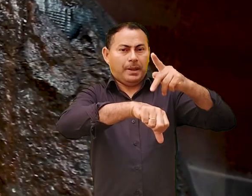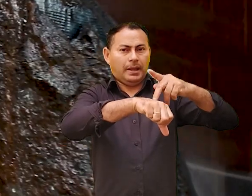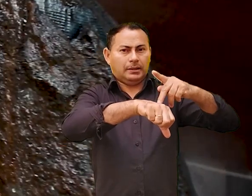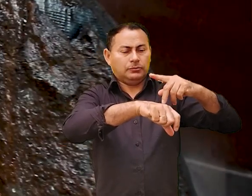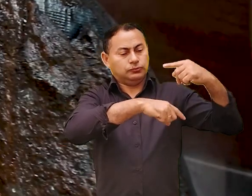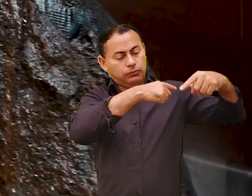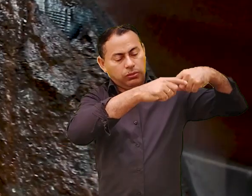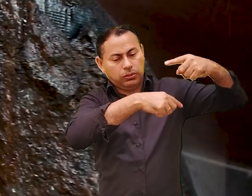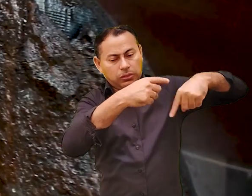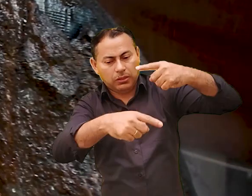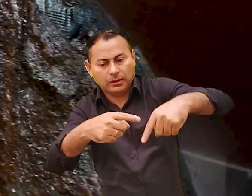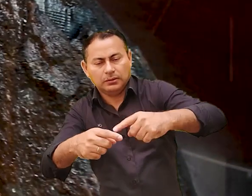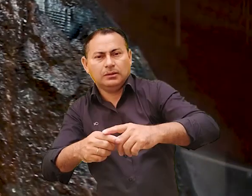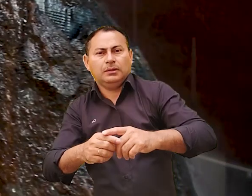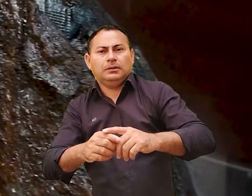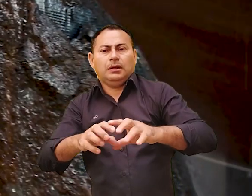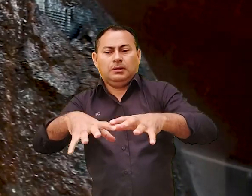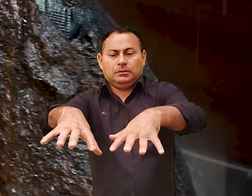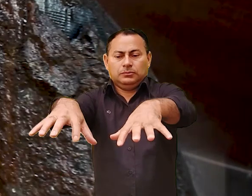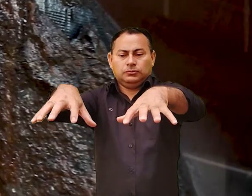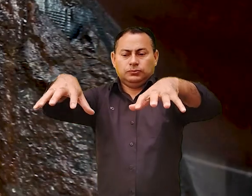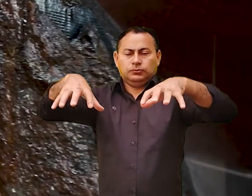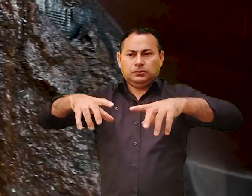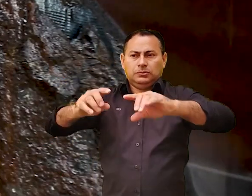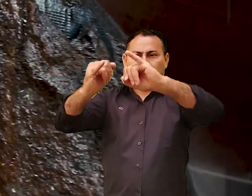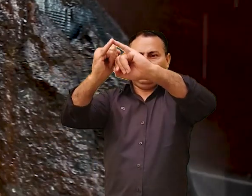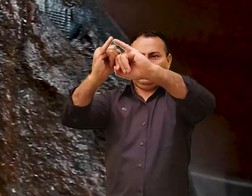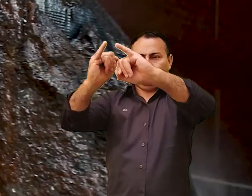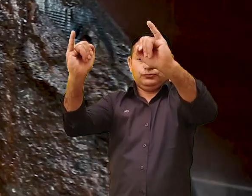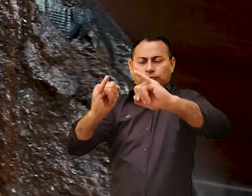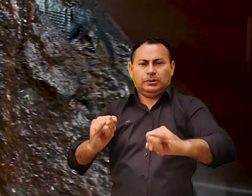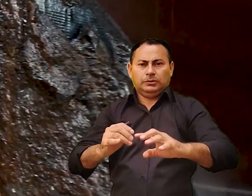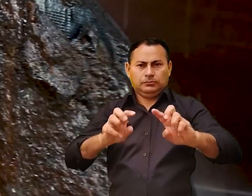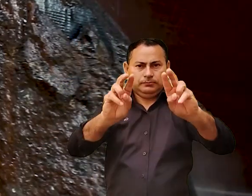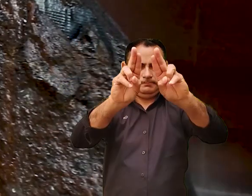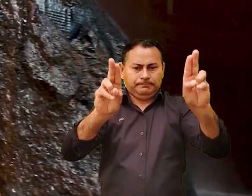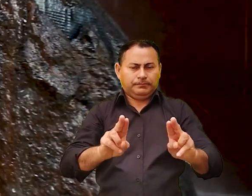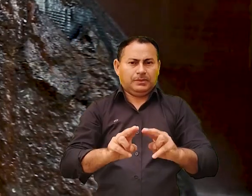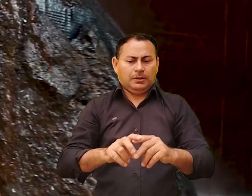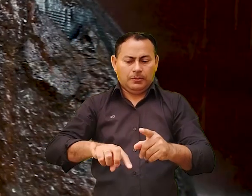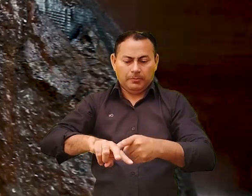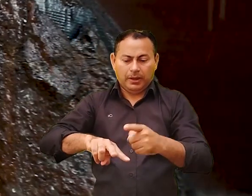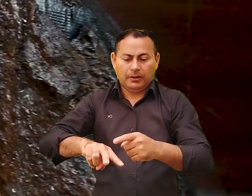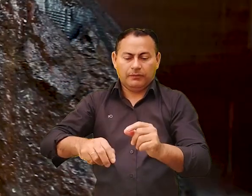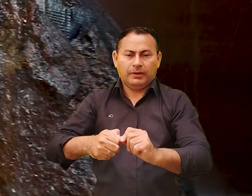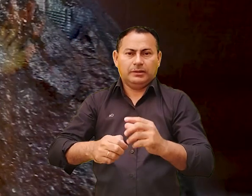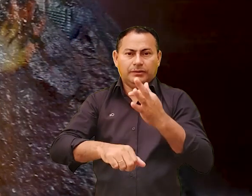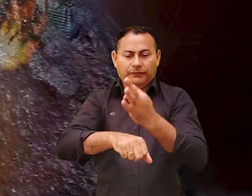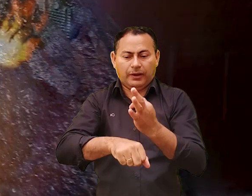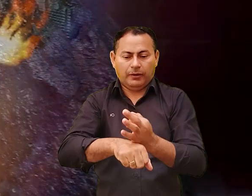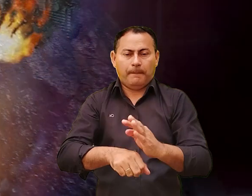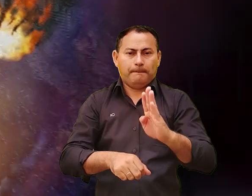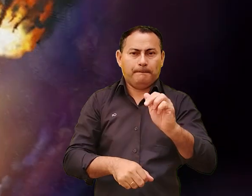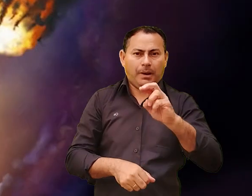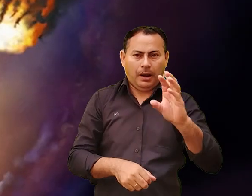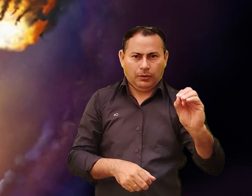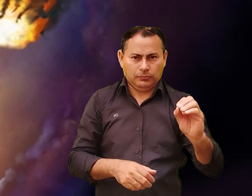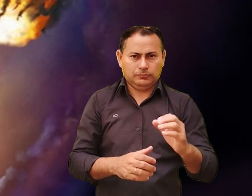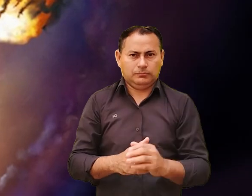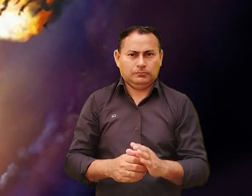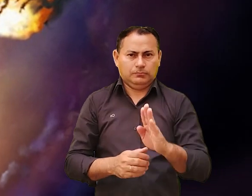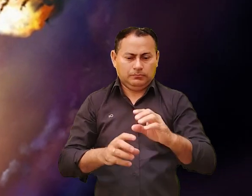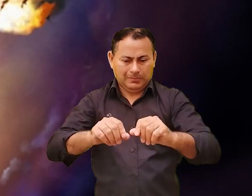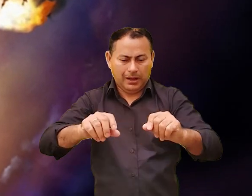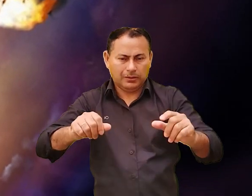pedra caiu nos pés da grande estátua de Nabucodonosor, os pés que eram feitos de ferro e barro.